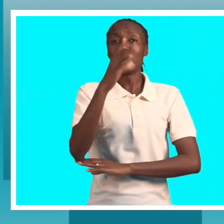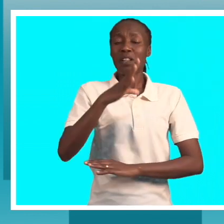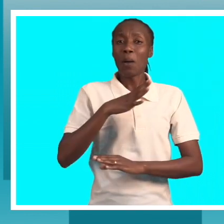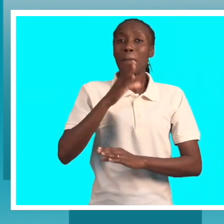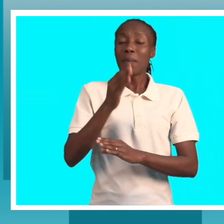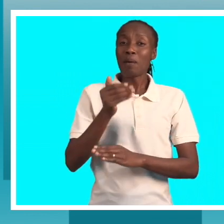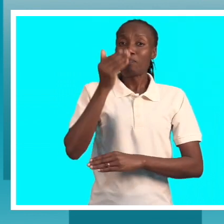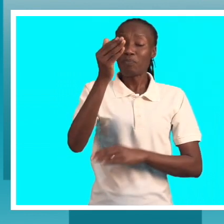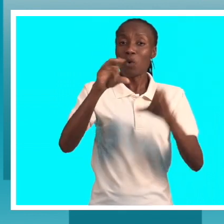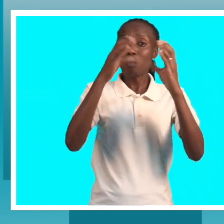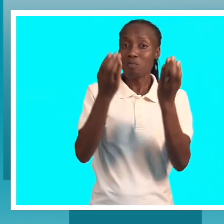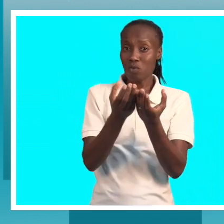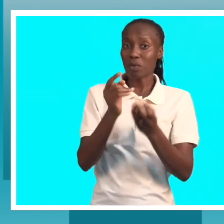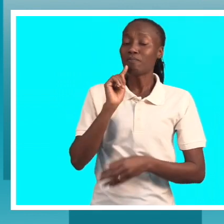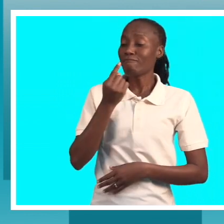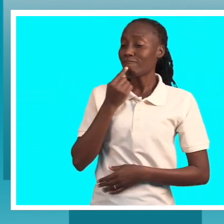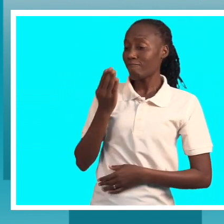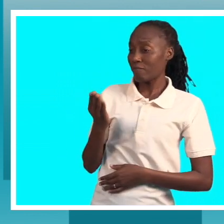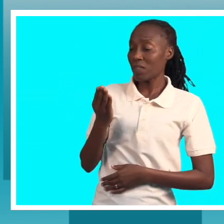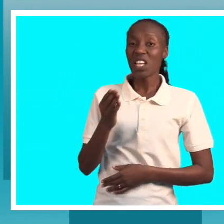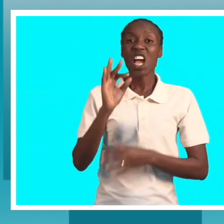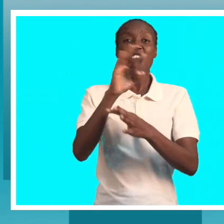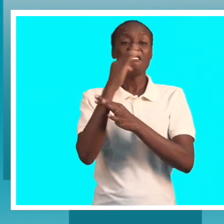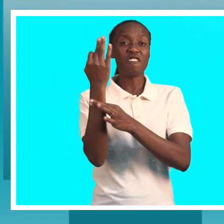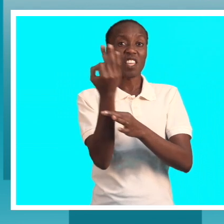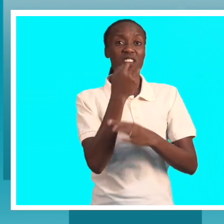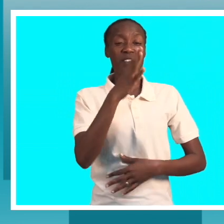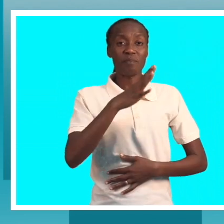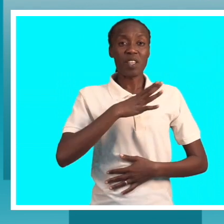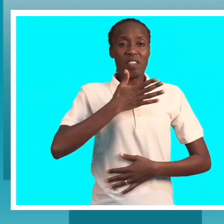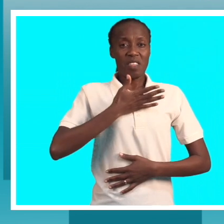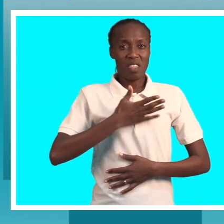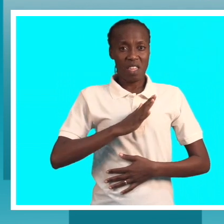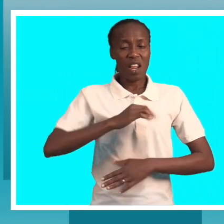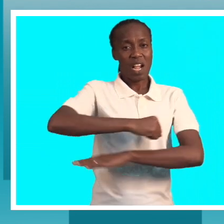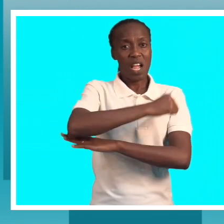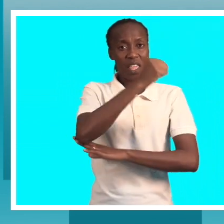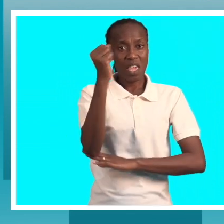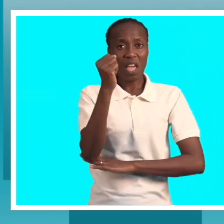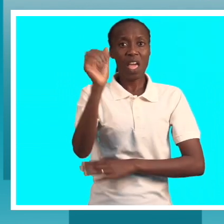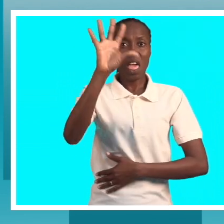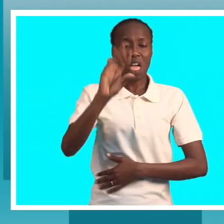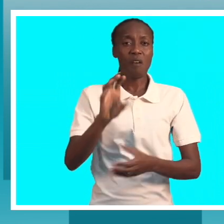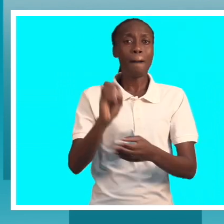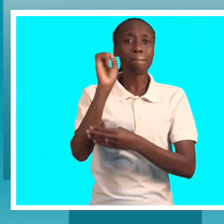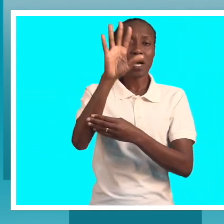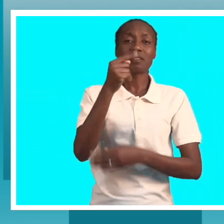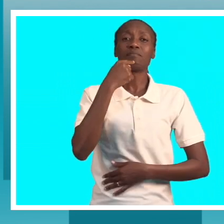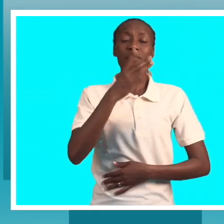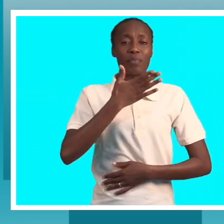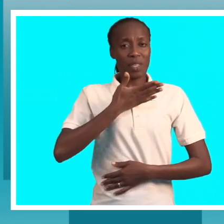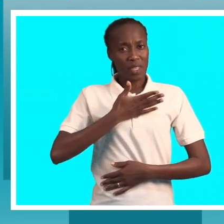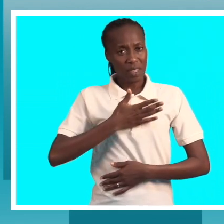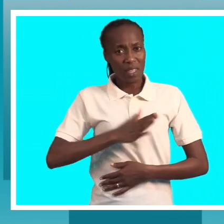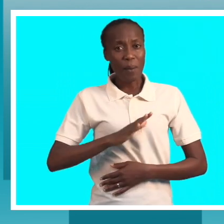das seleções nacionais? A Federação tratou um objetivo claro, que é ganhar o Afro